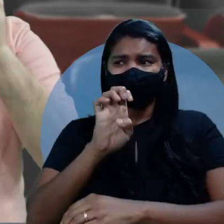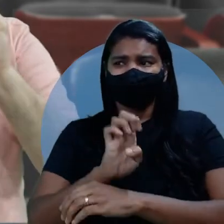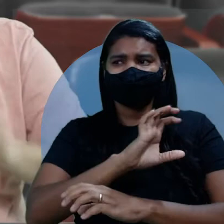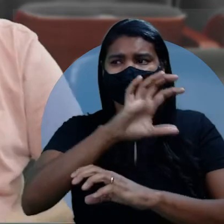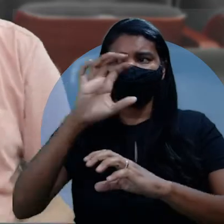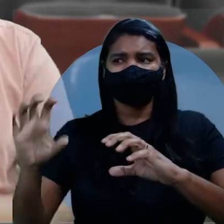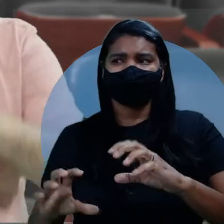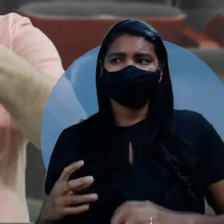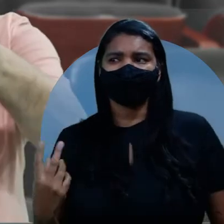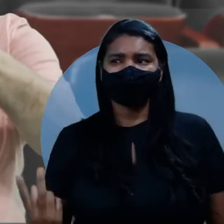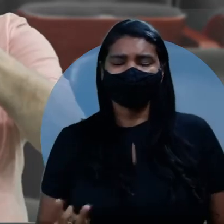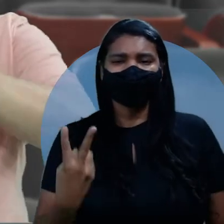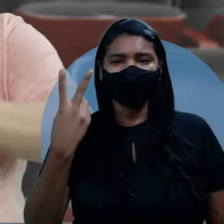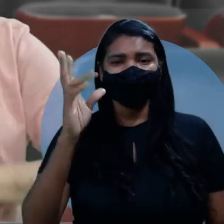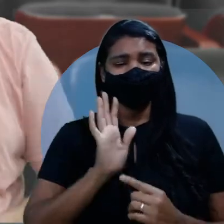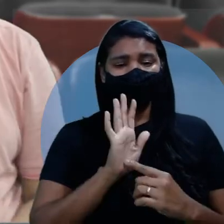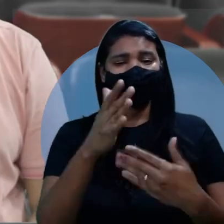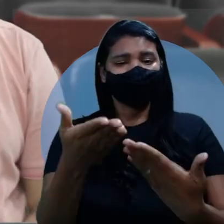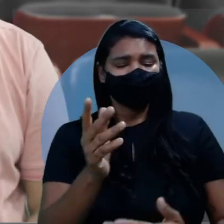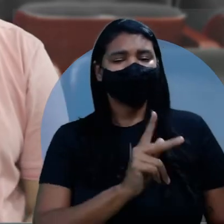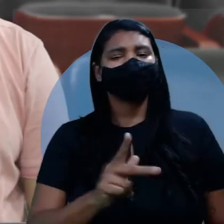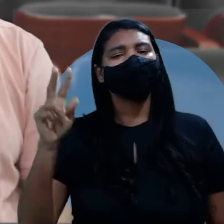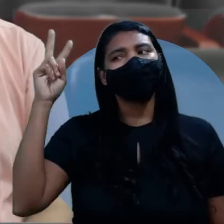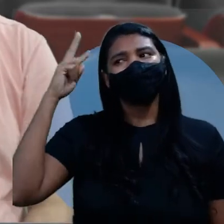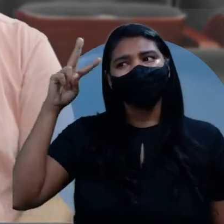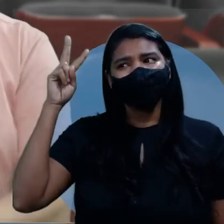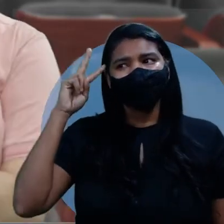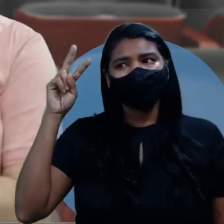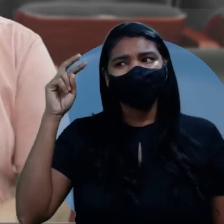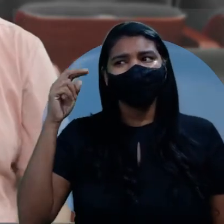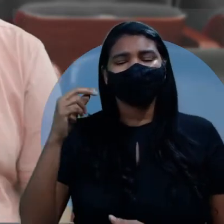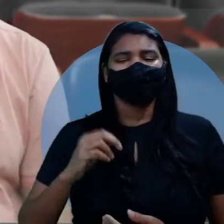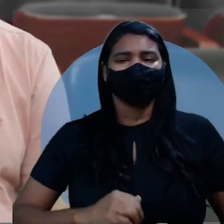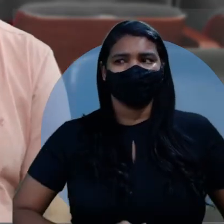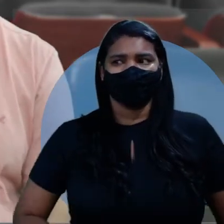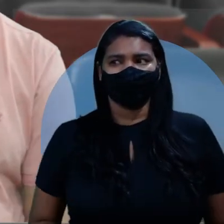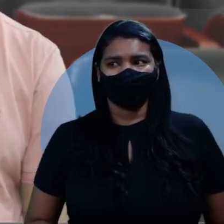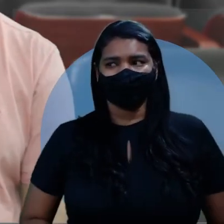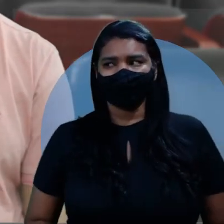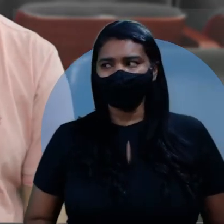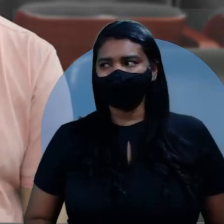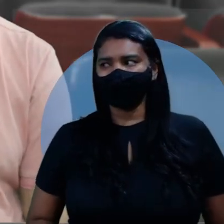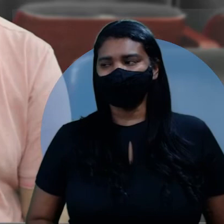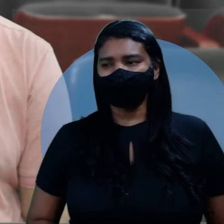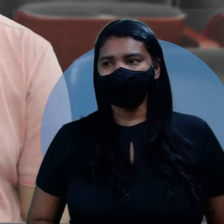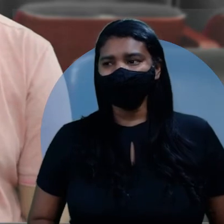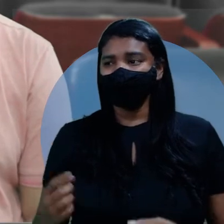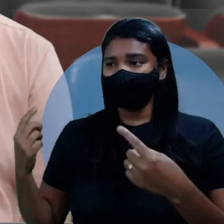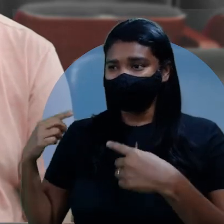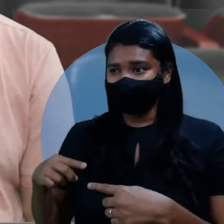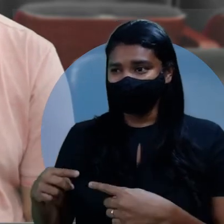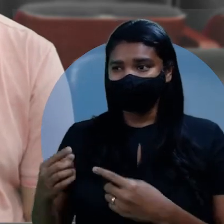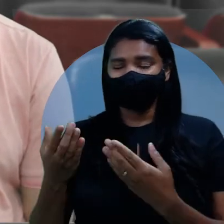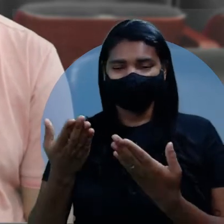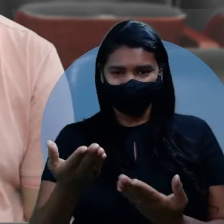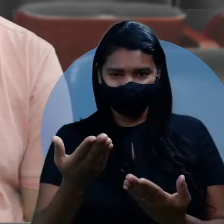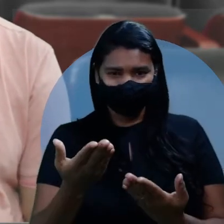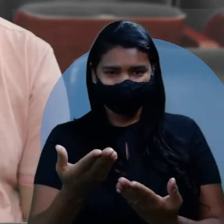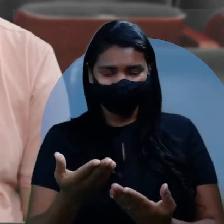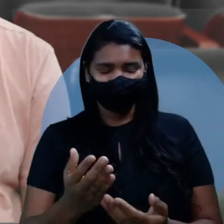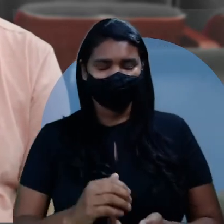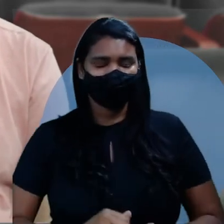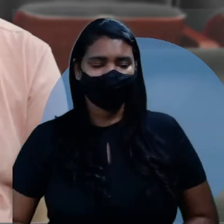seus valores e apresentar o seu professor de história, tá bom? Exatamente. E o seu professor, algum desafio? Eu vou pegar uma carona no que